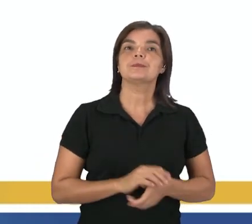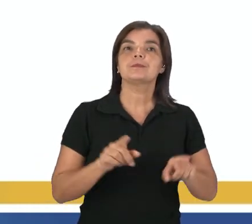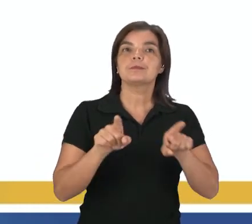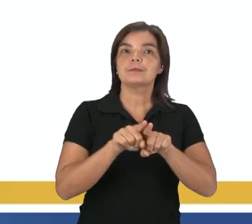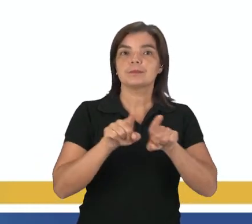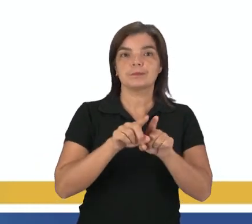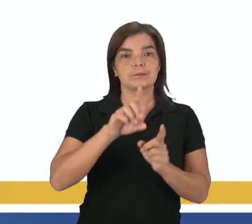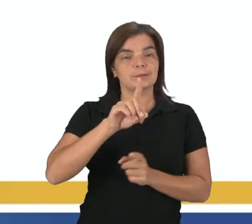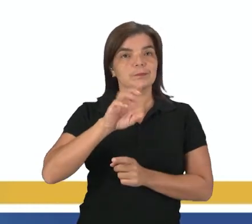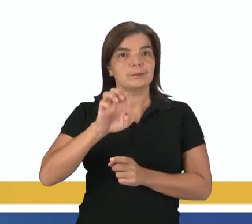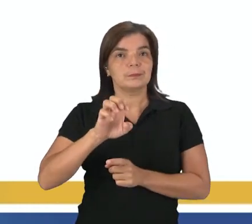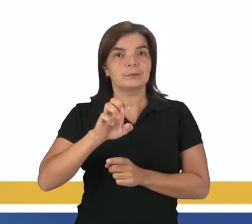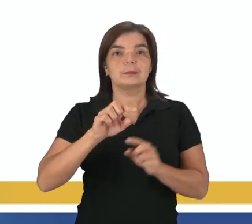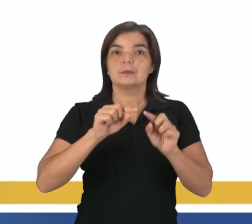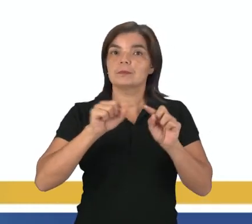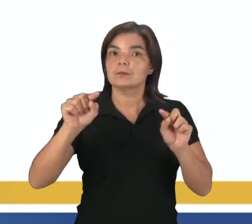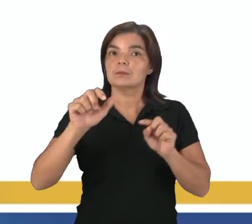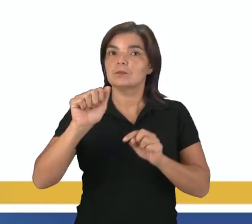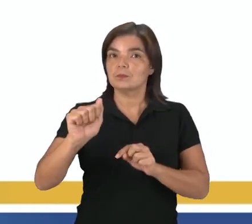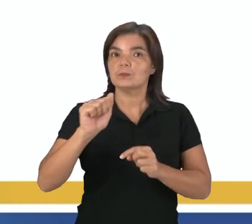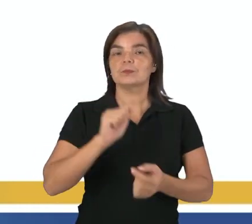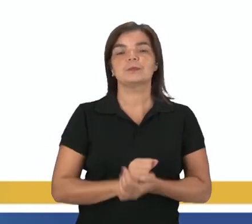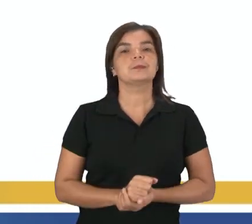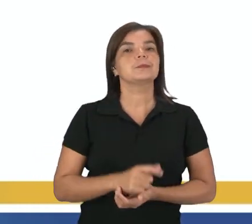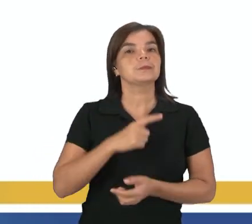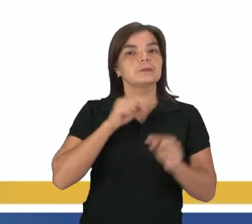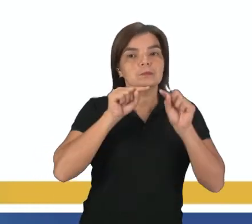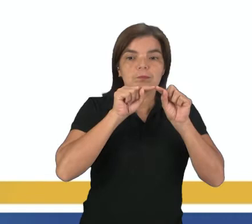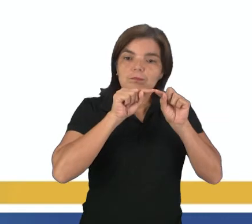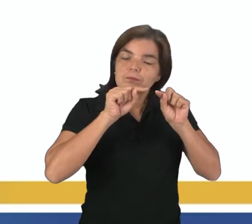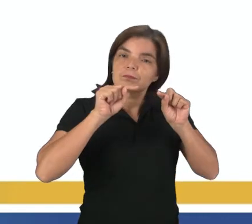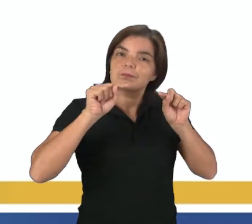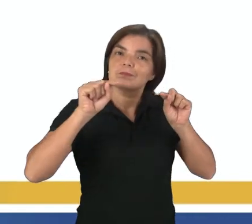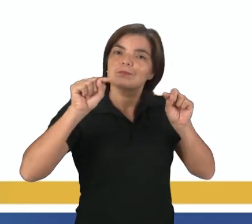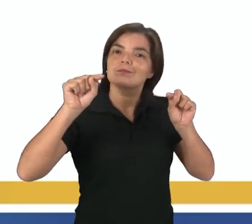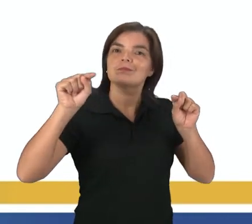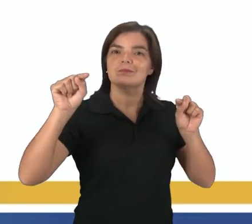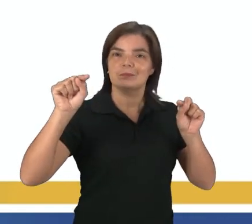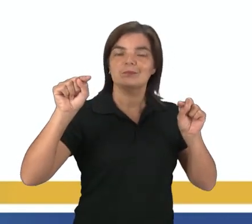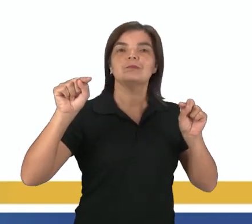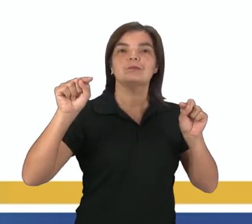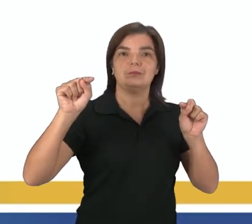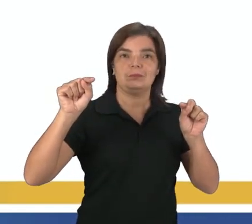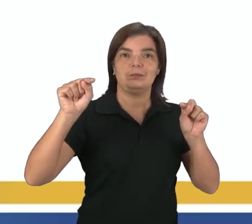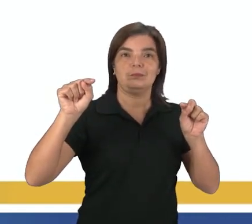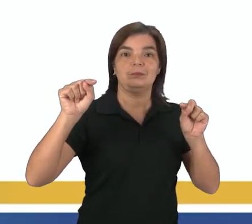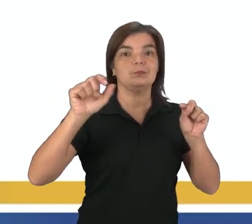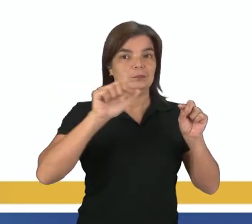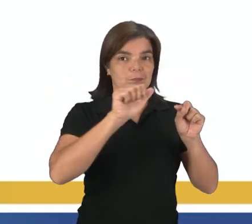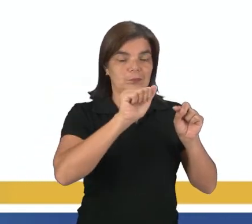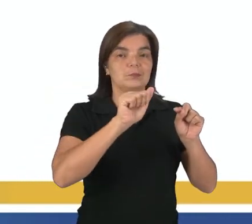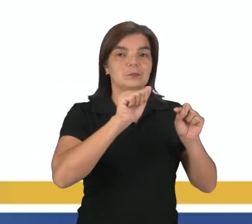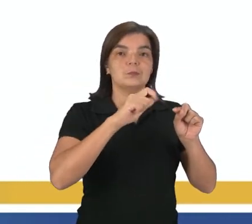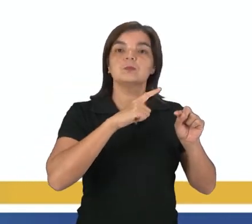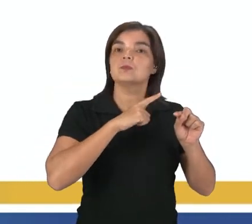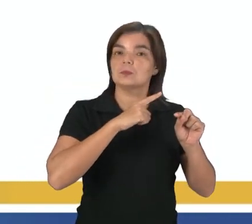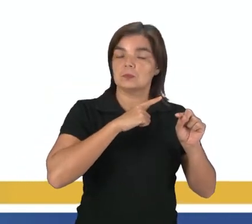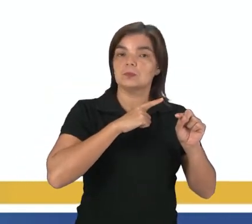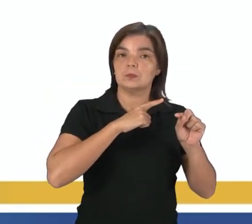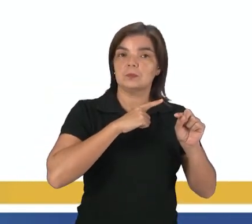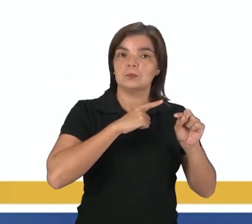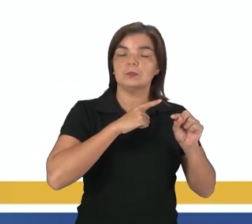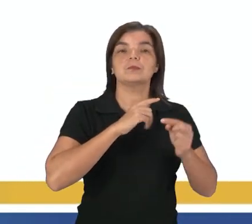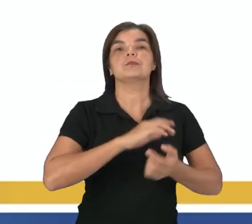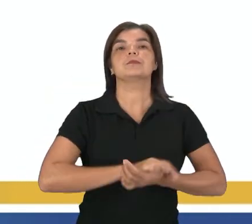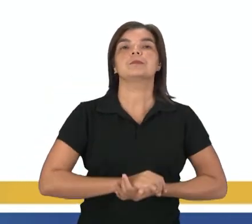passe pelo ponto A. Ou seja, eu quero uma reta, traçar ali, passando pelo ponto A, e ela tem que ser paralela a